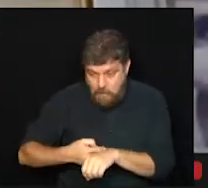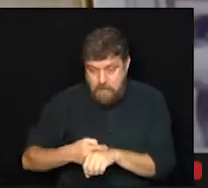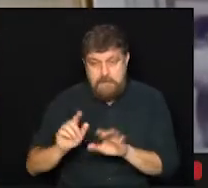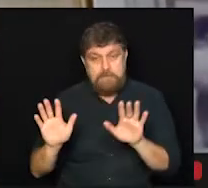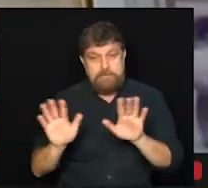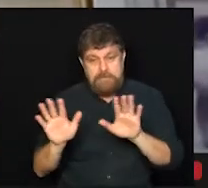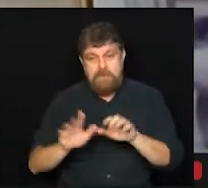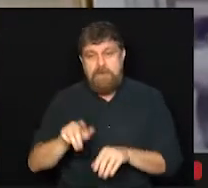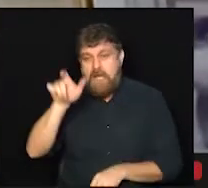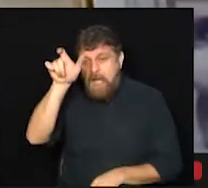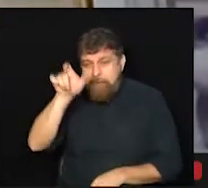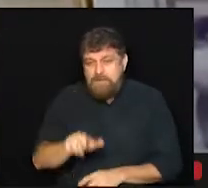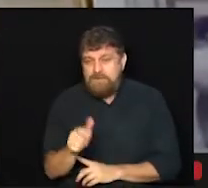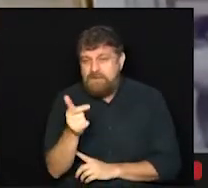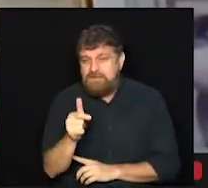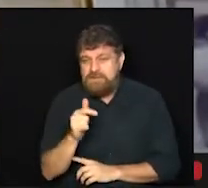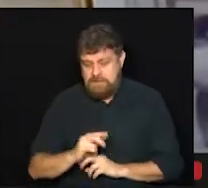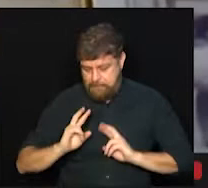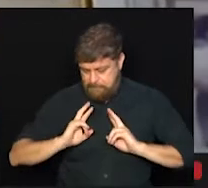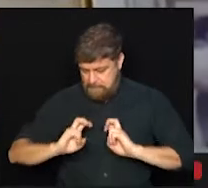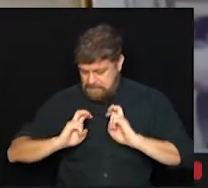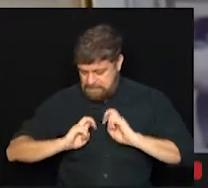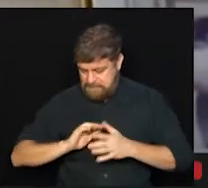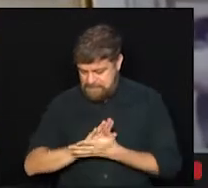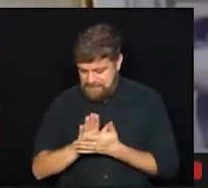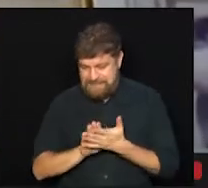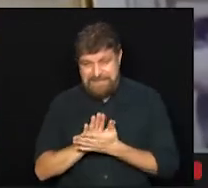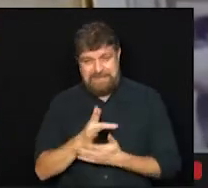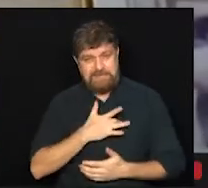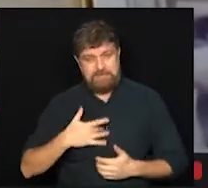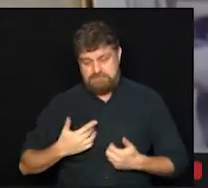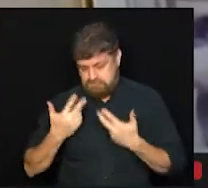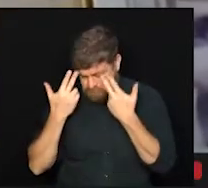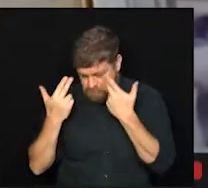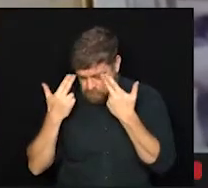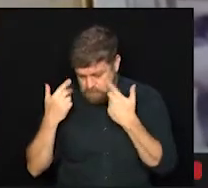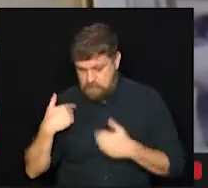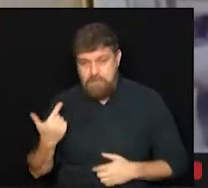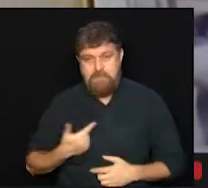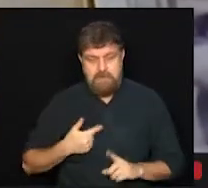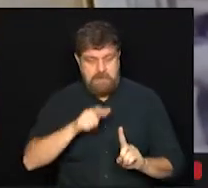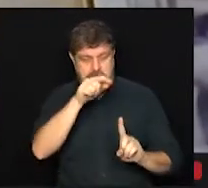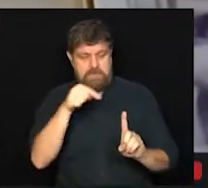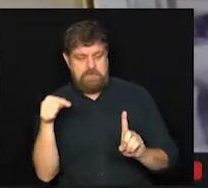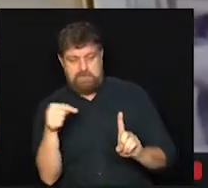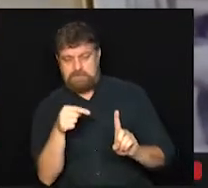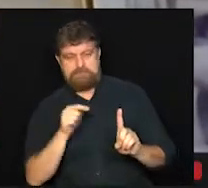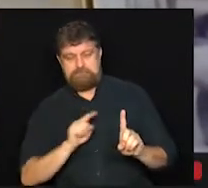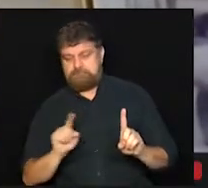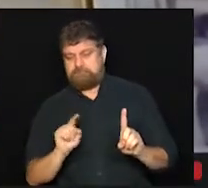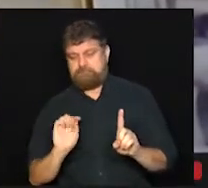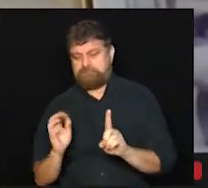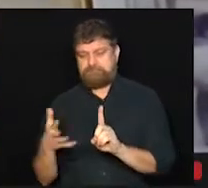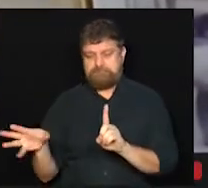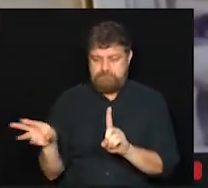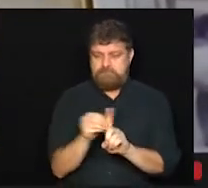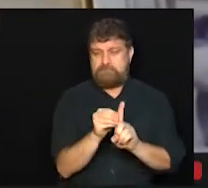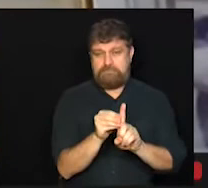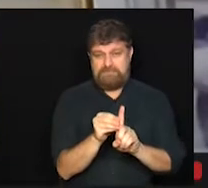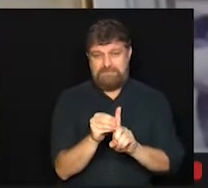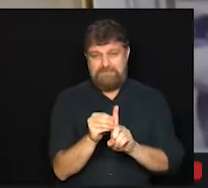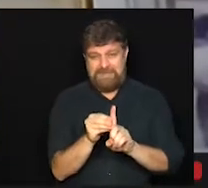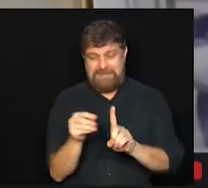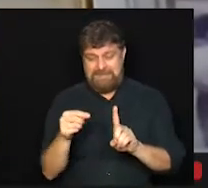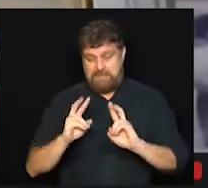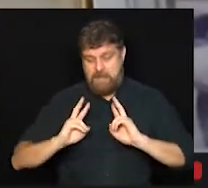se a pessoa não tiver sintomas, eu trato como uma pessoa potencialmente não infectada. Se ela